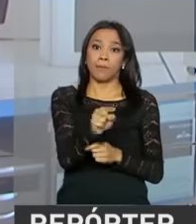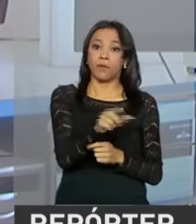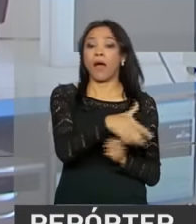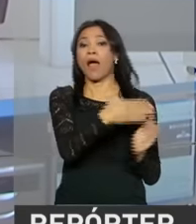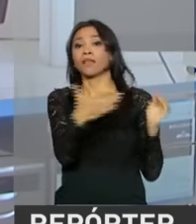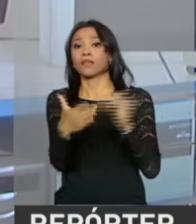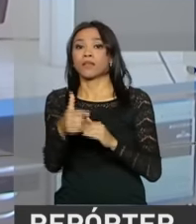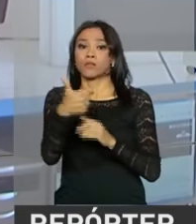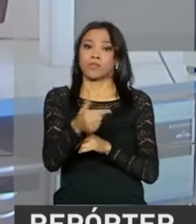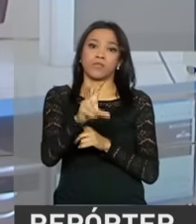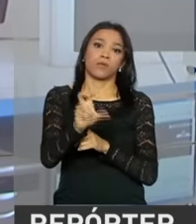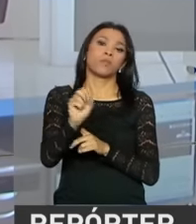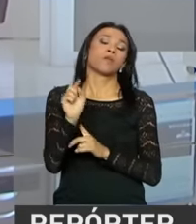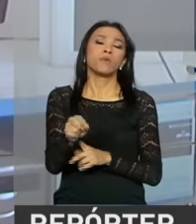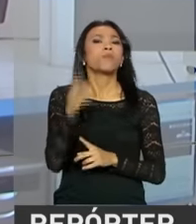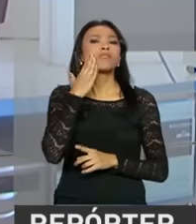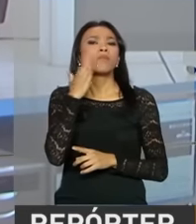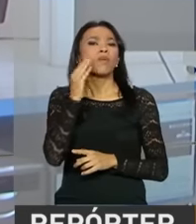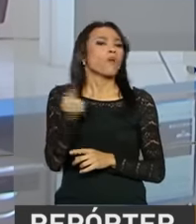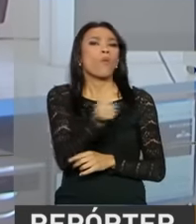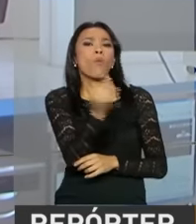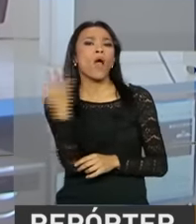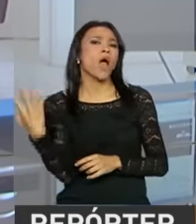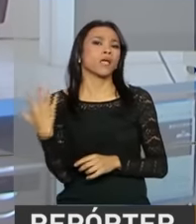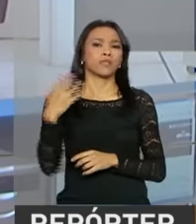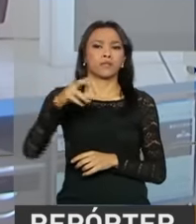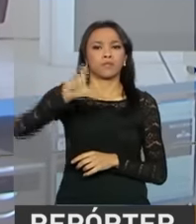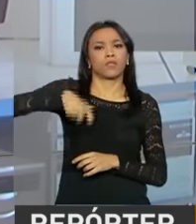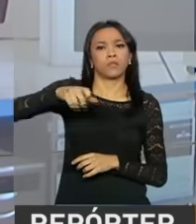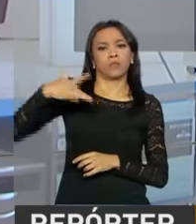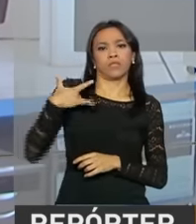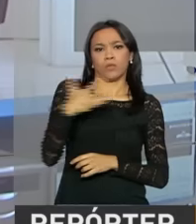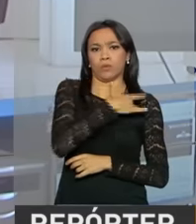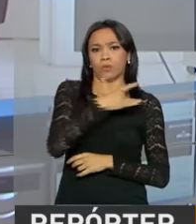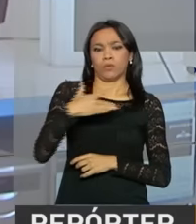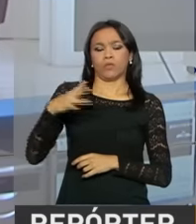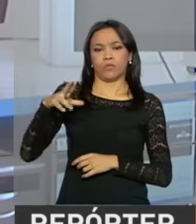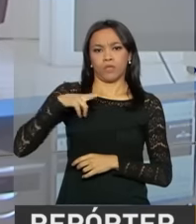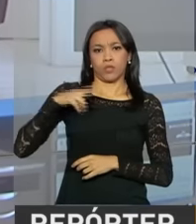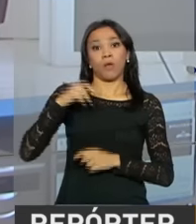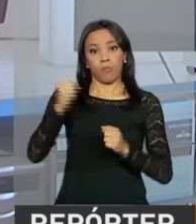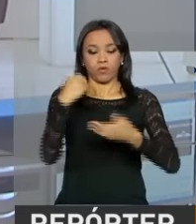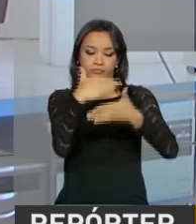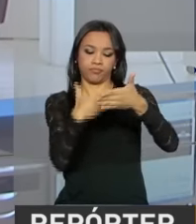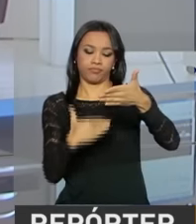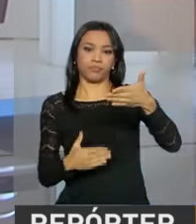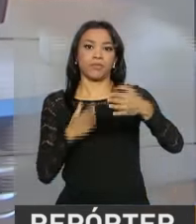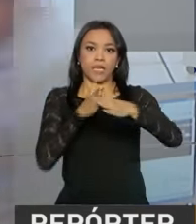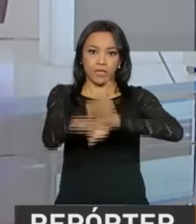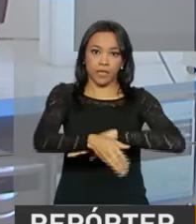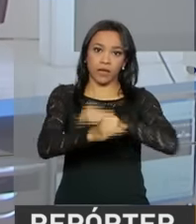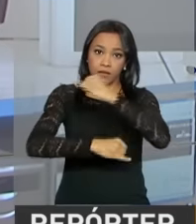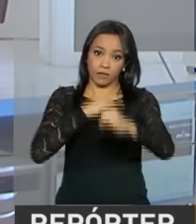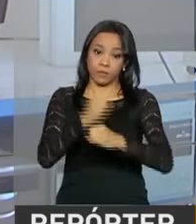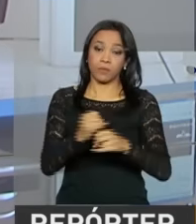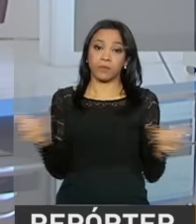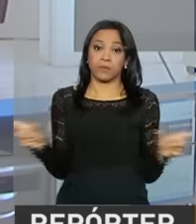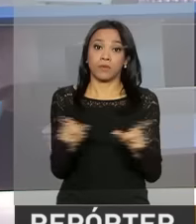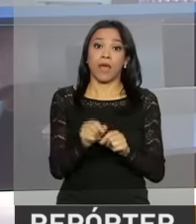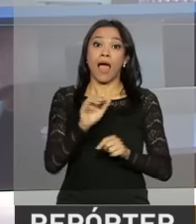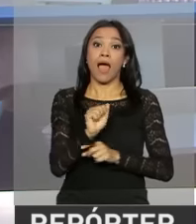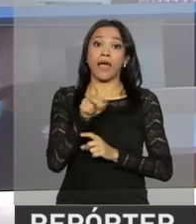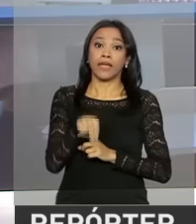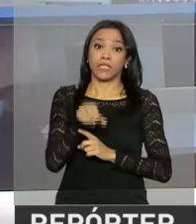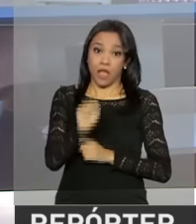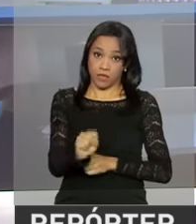mil. Para saber a lista completa dos planos que foram suspensos, basta acessar o site da ANS que está aí no vídeo.